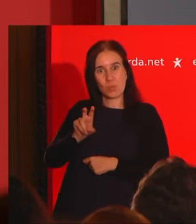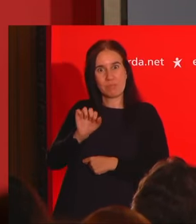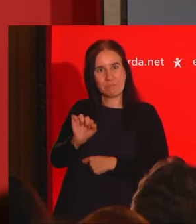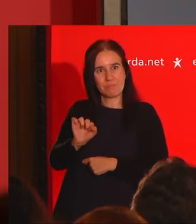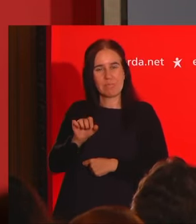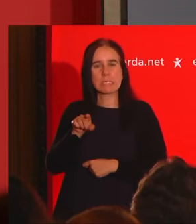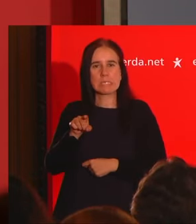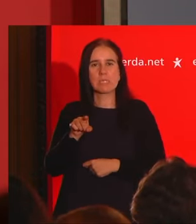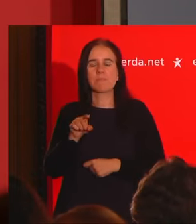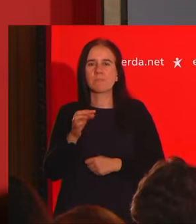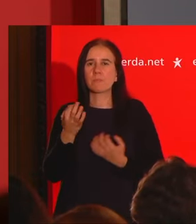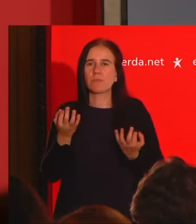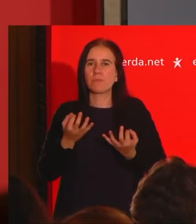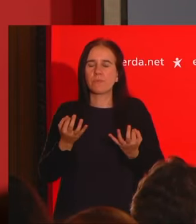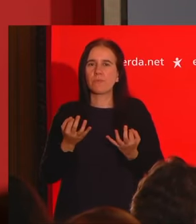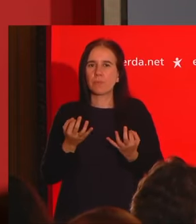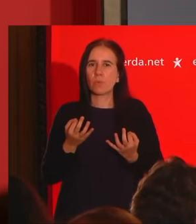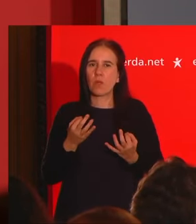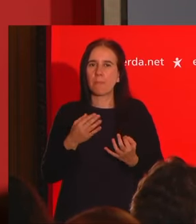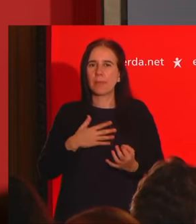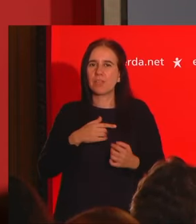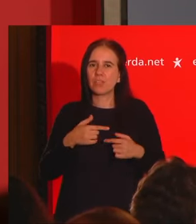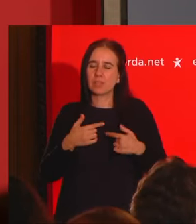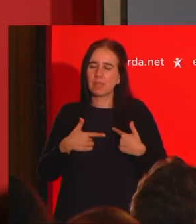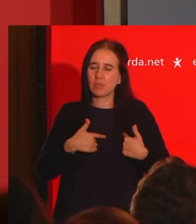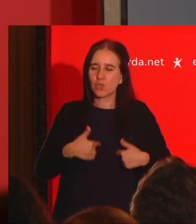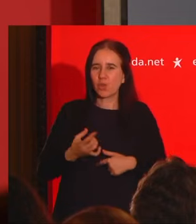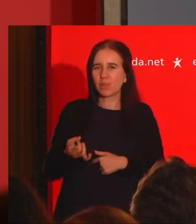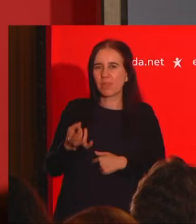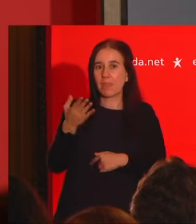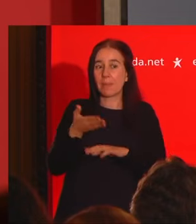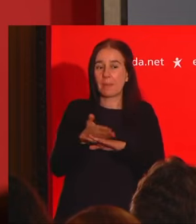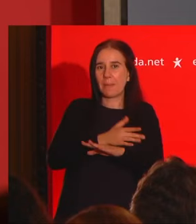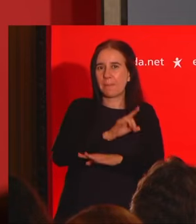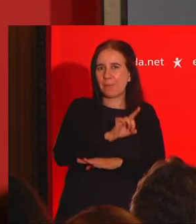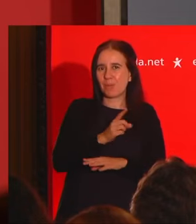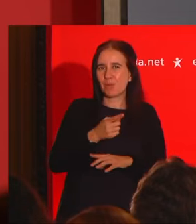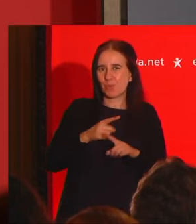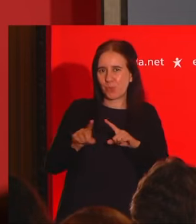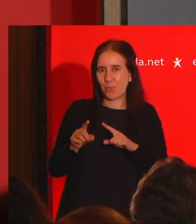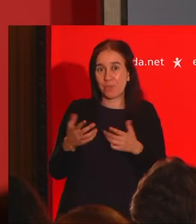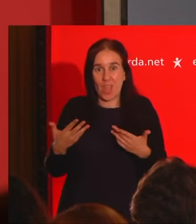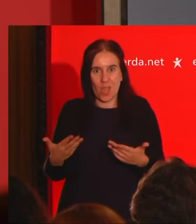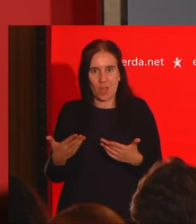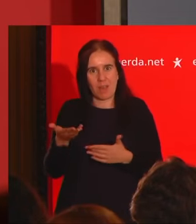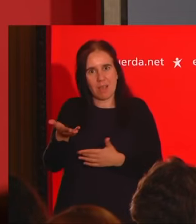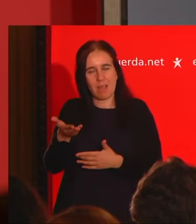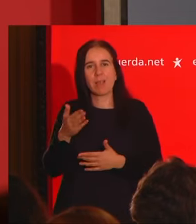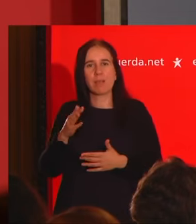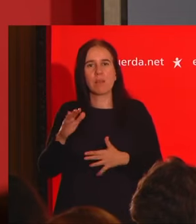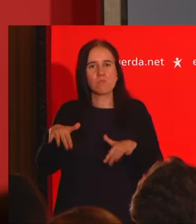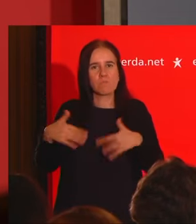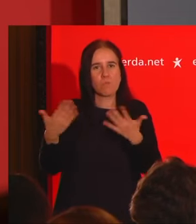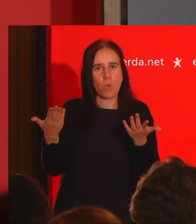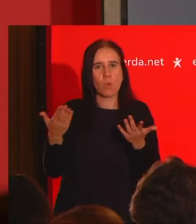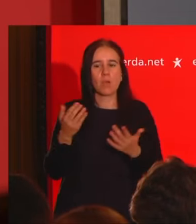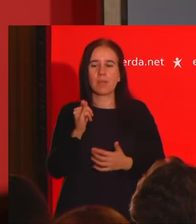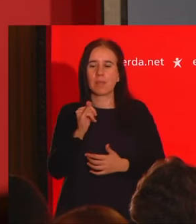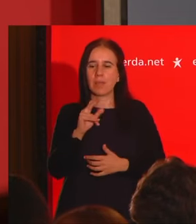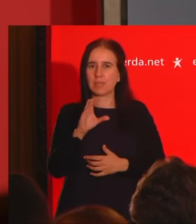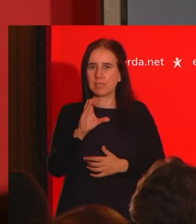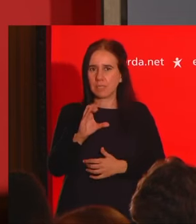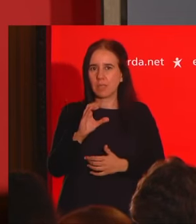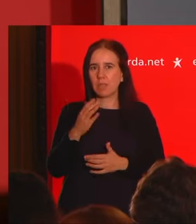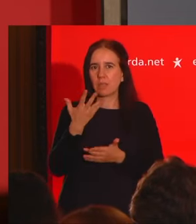é ainda mais generosa do que a primeira. A atual versão permite um desconto em IRC